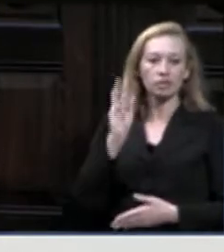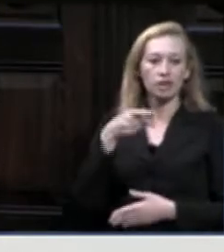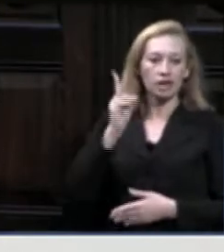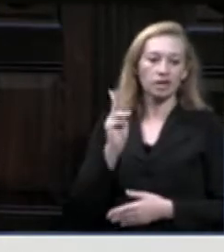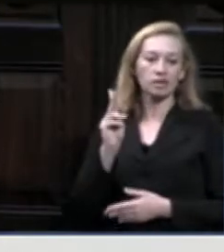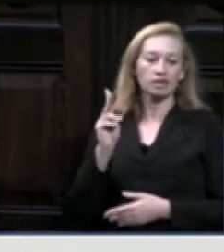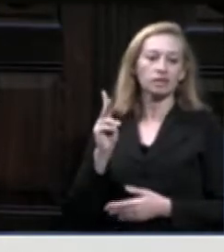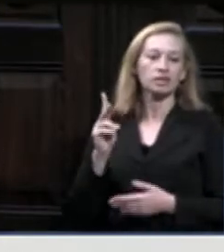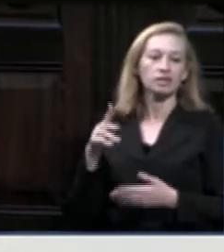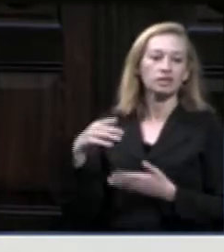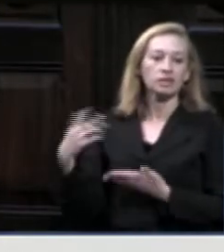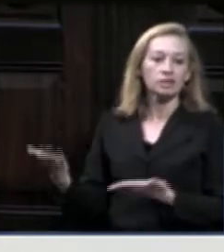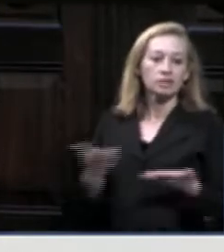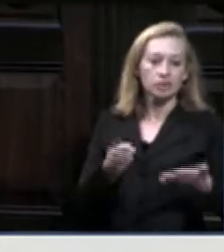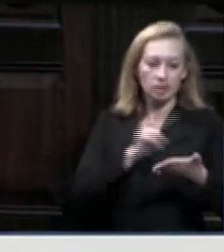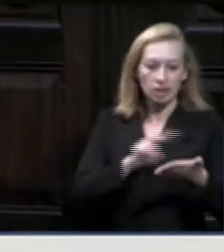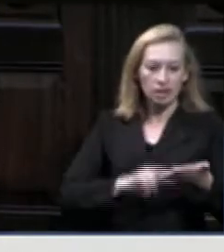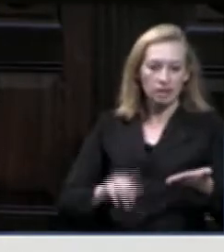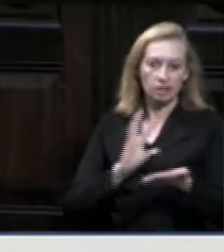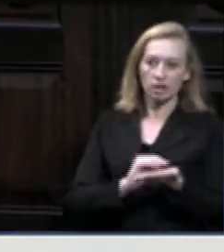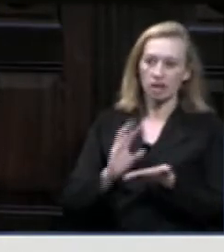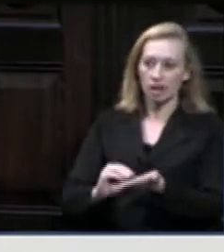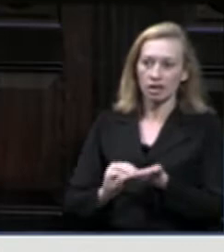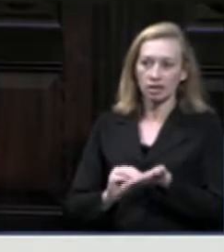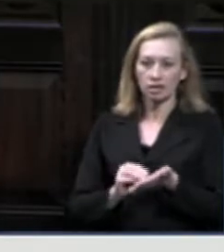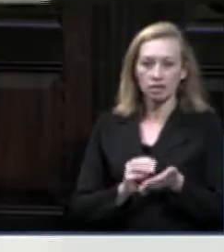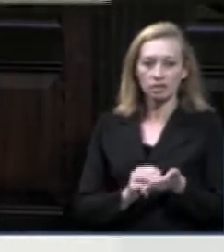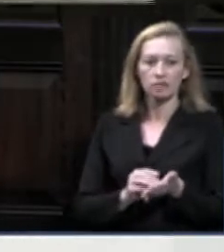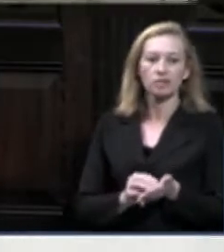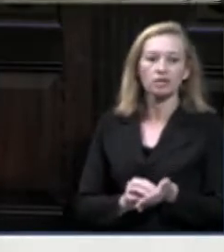fazer a leitura da ata da sessão anterior.